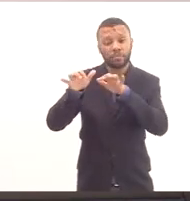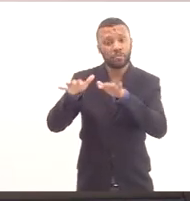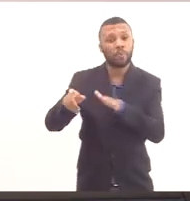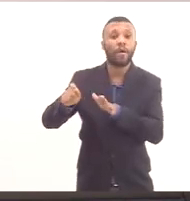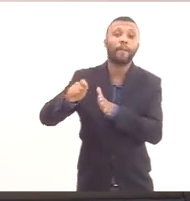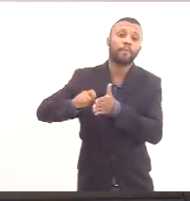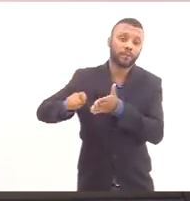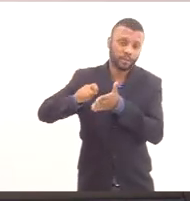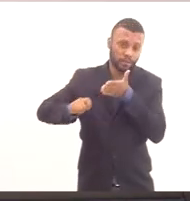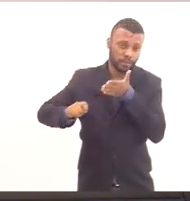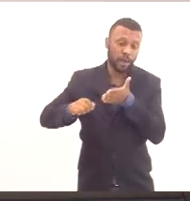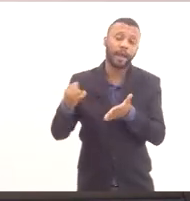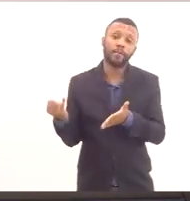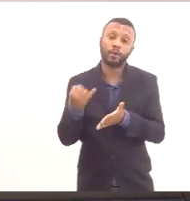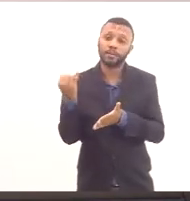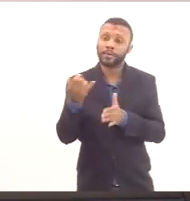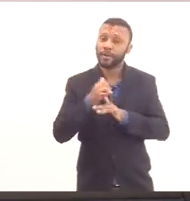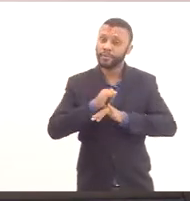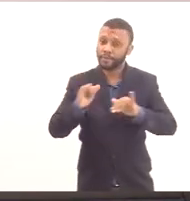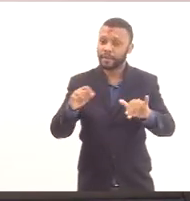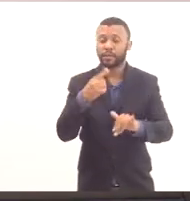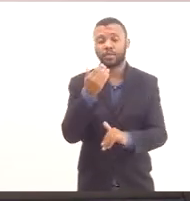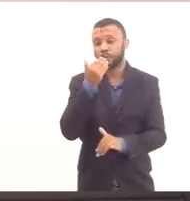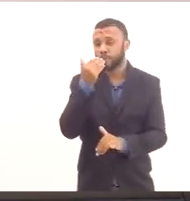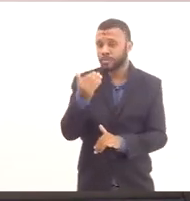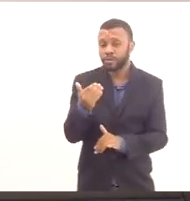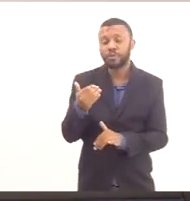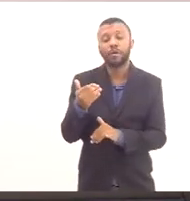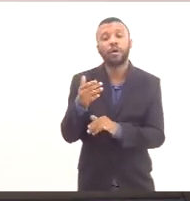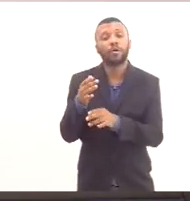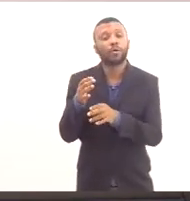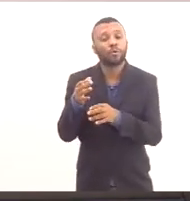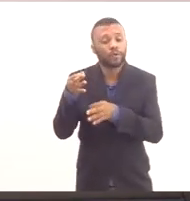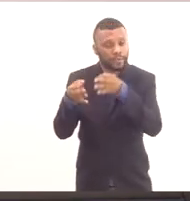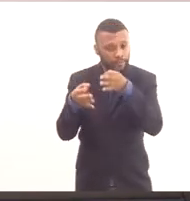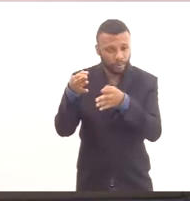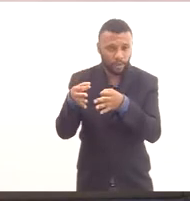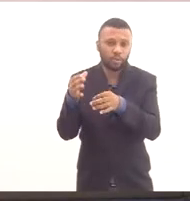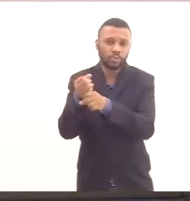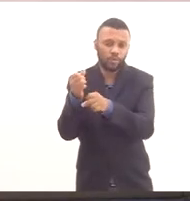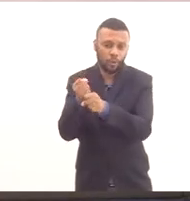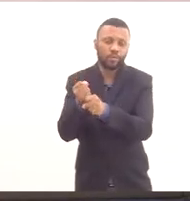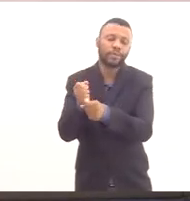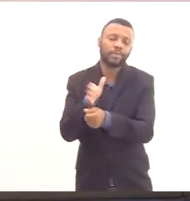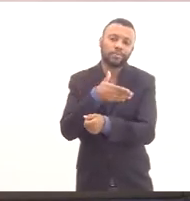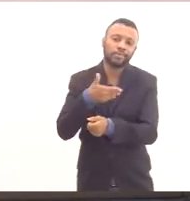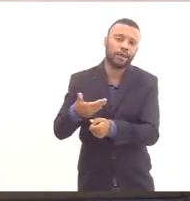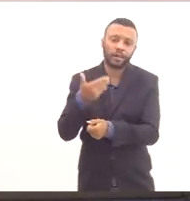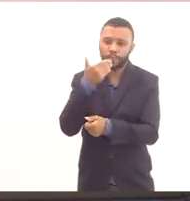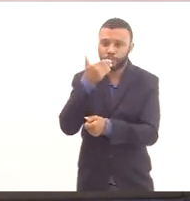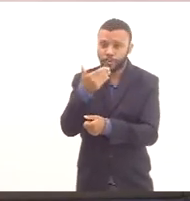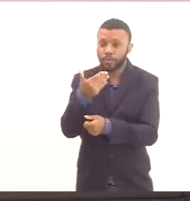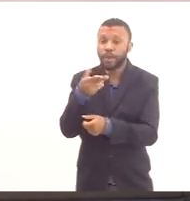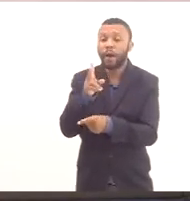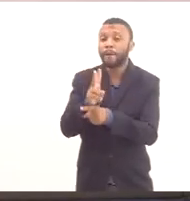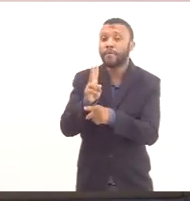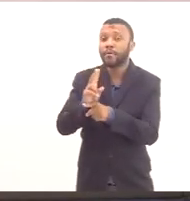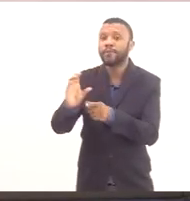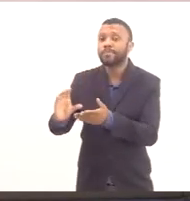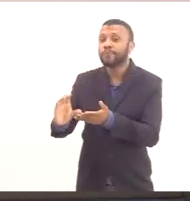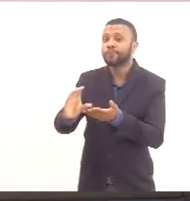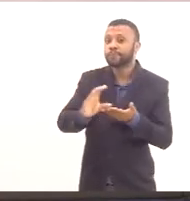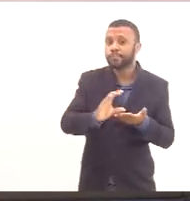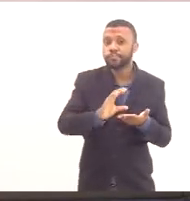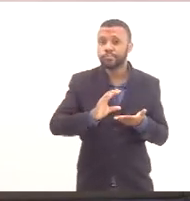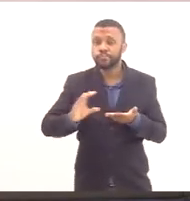vale a pena ressaltar que estamos solicitando ao egrégio Tribunal de Contas do Estado acompanhamento monitoramento e execução de todos os recursos recebidos pelo Município